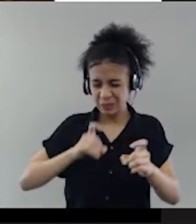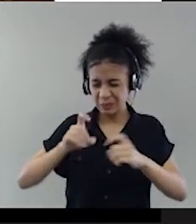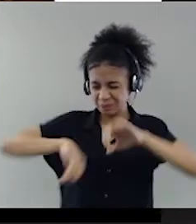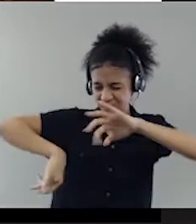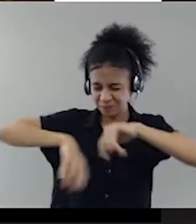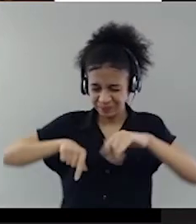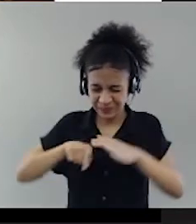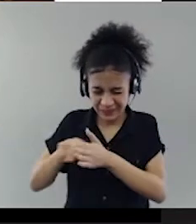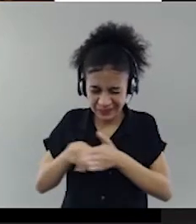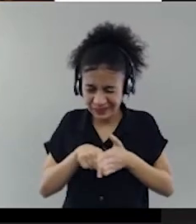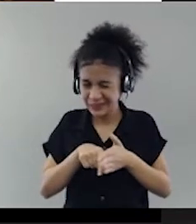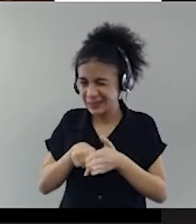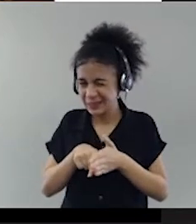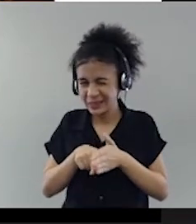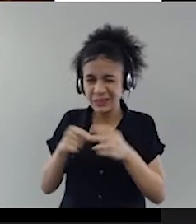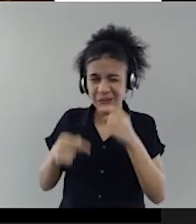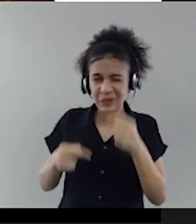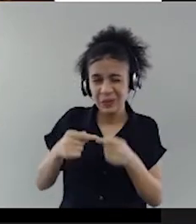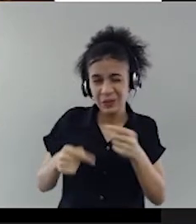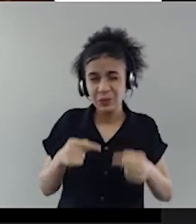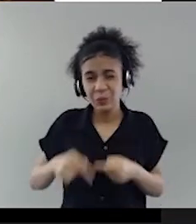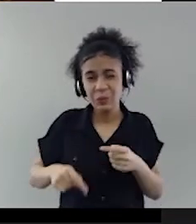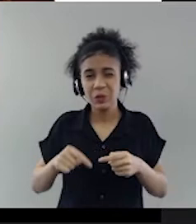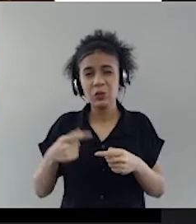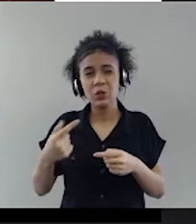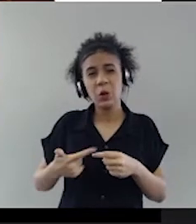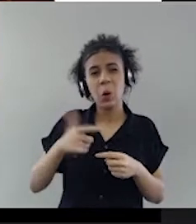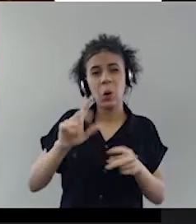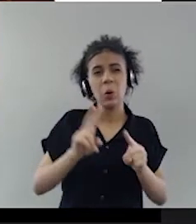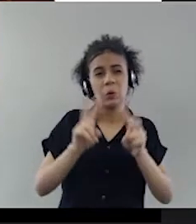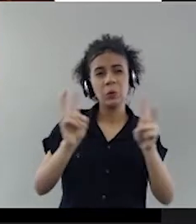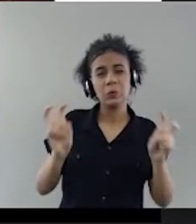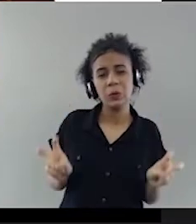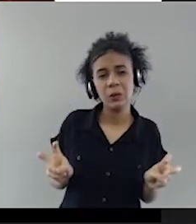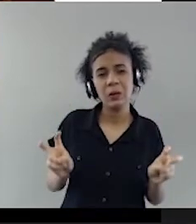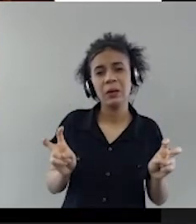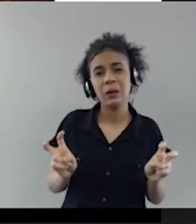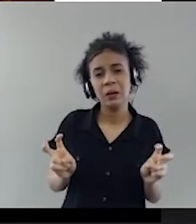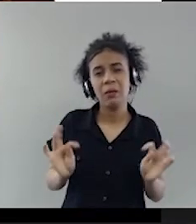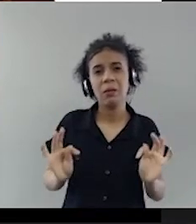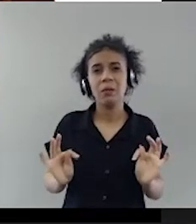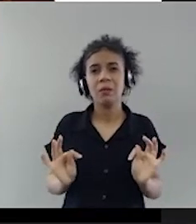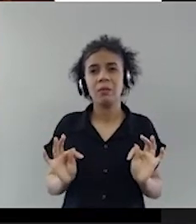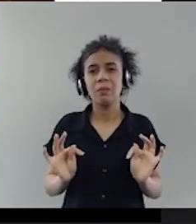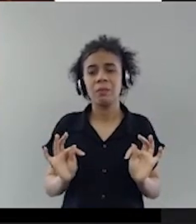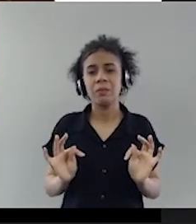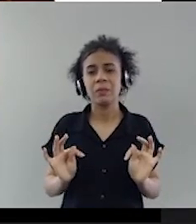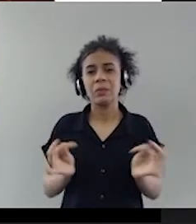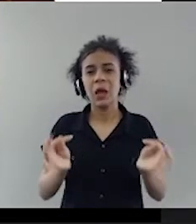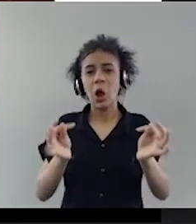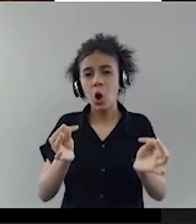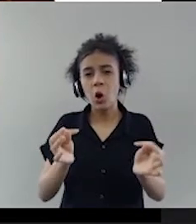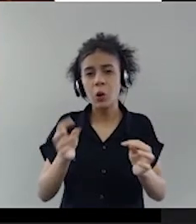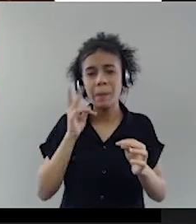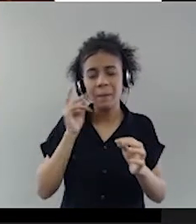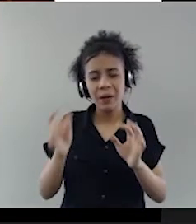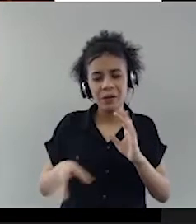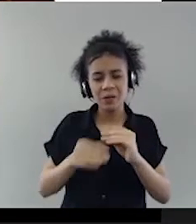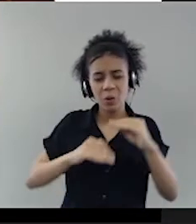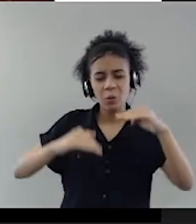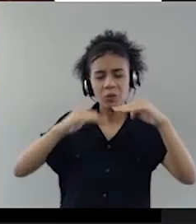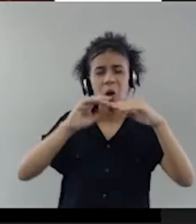gente discutir outros aspectos teóricos para reequilibrar esses contratos,